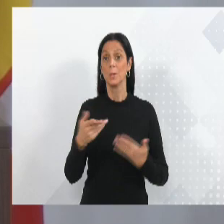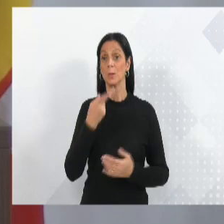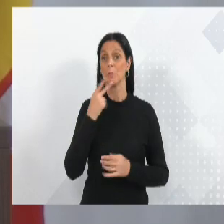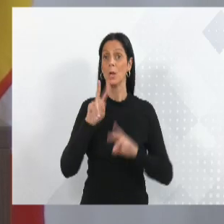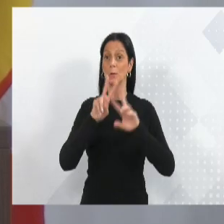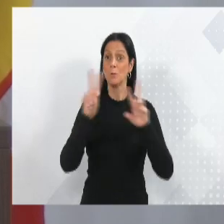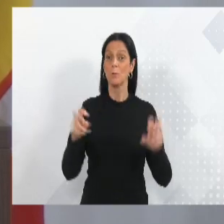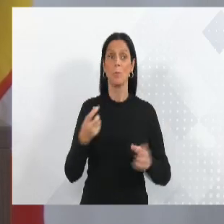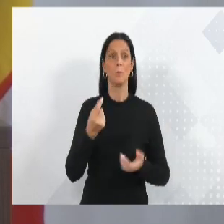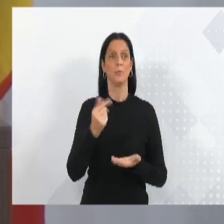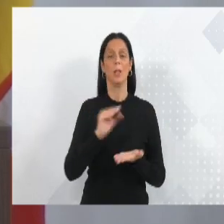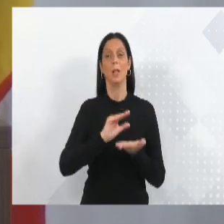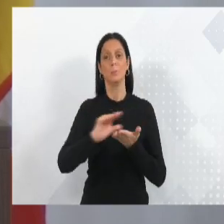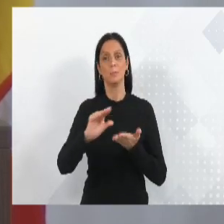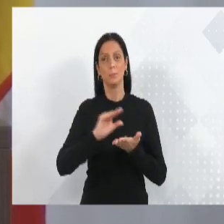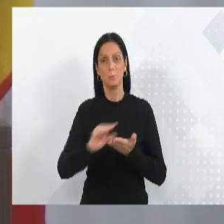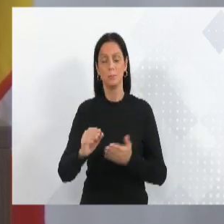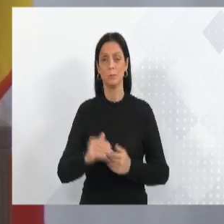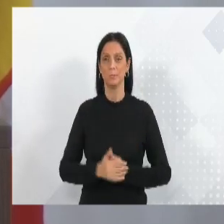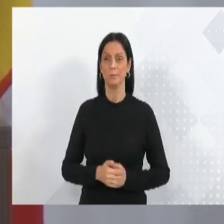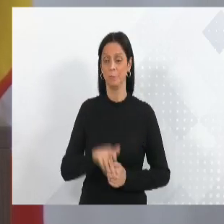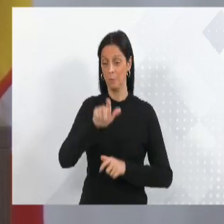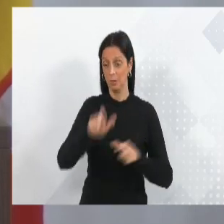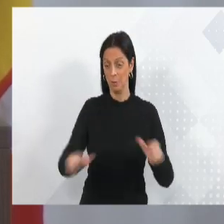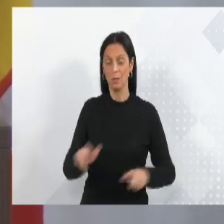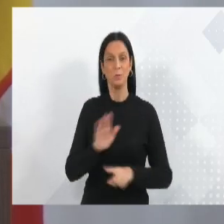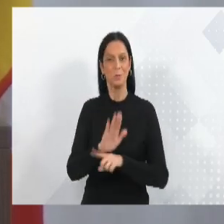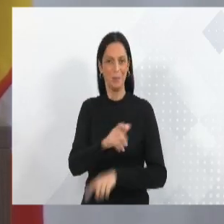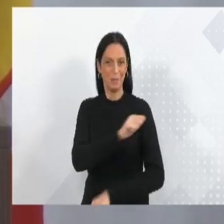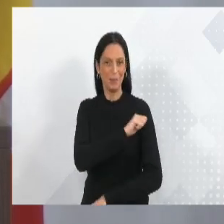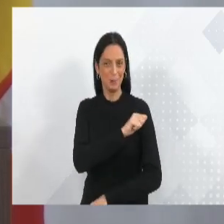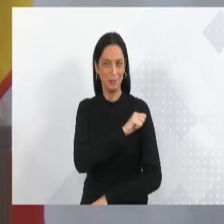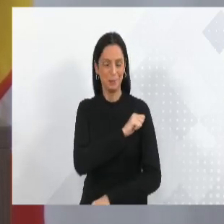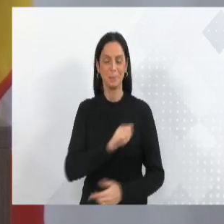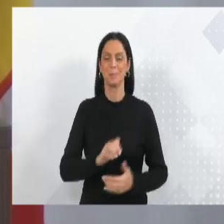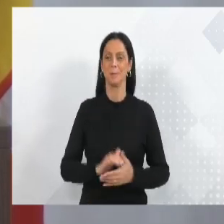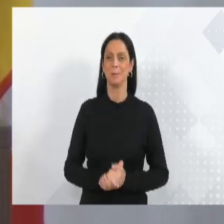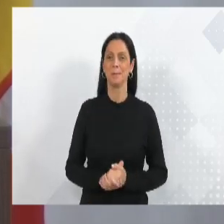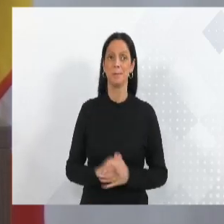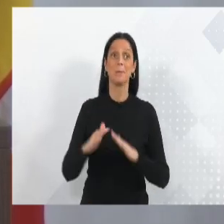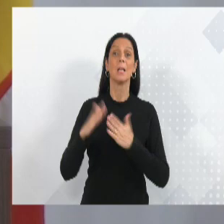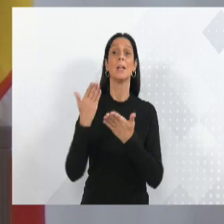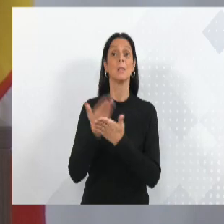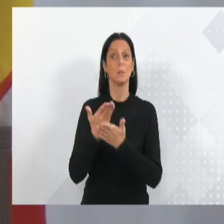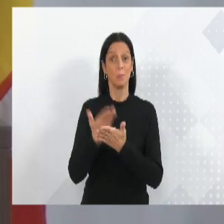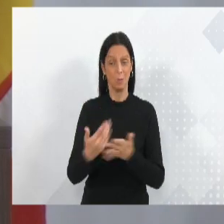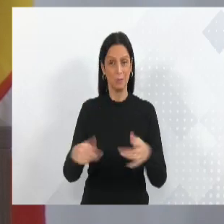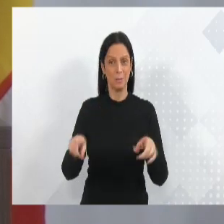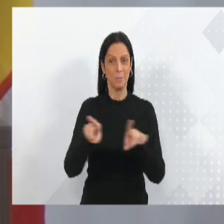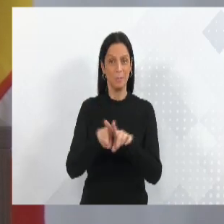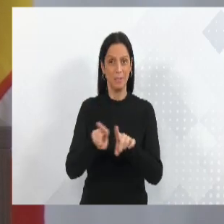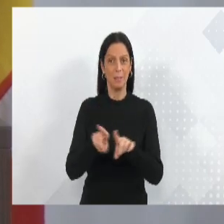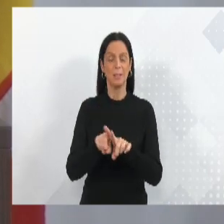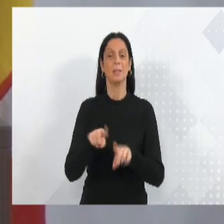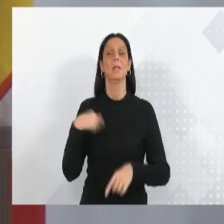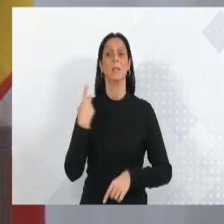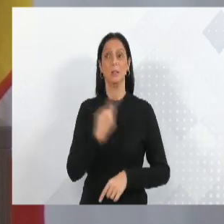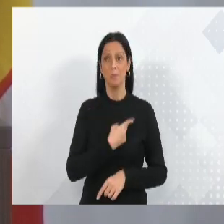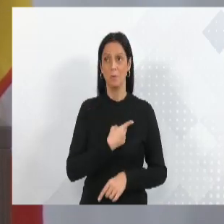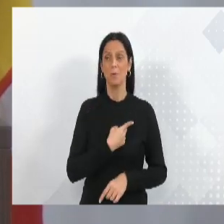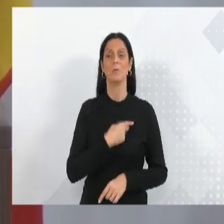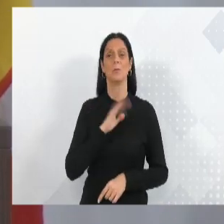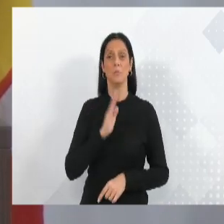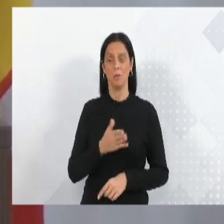de verbas financeiras de condição do aluno condição da escola e estamos levando aí